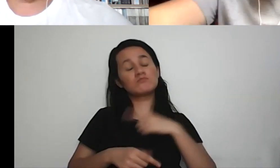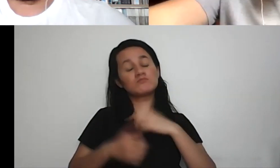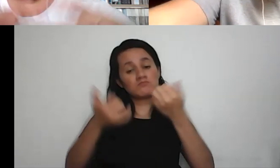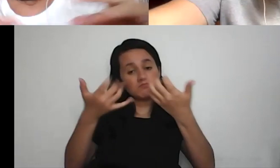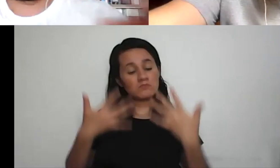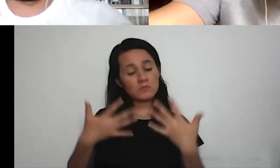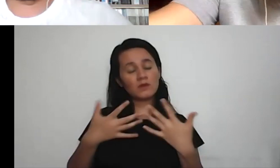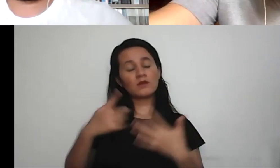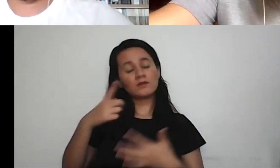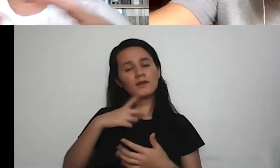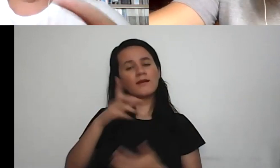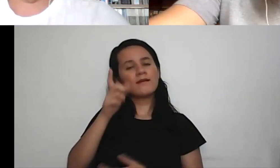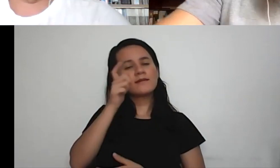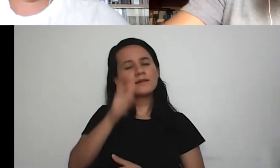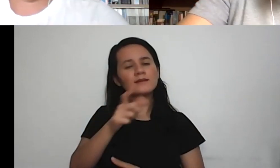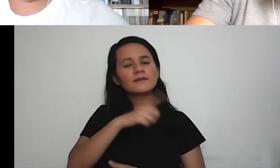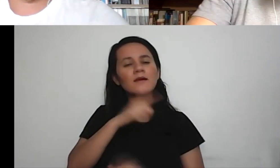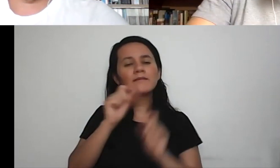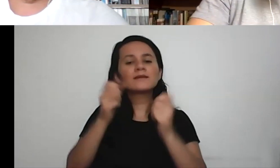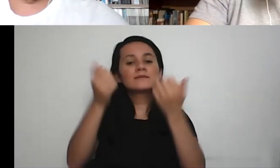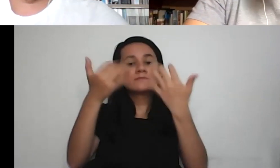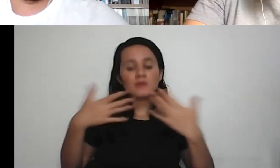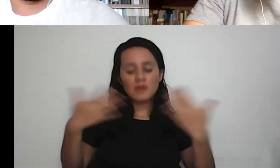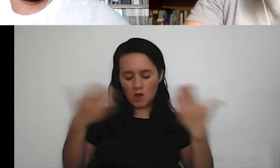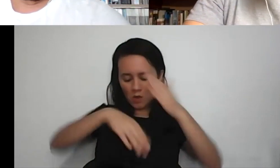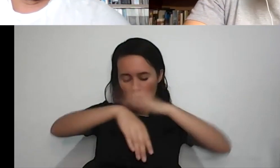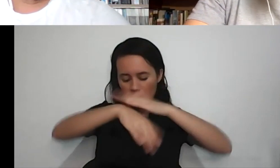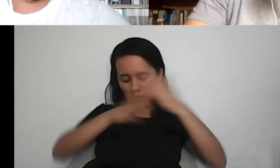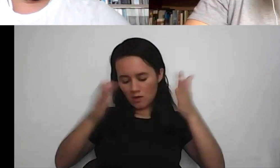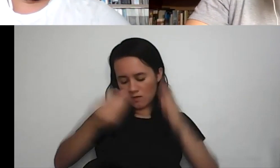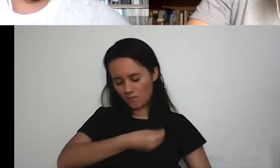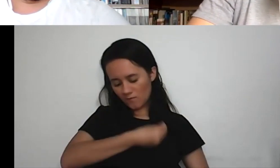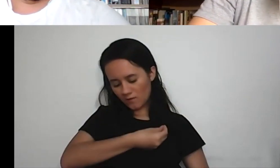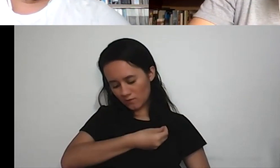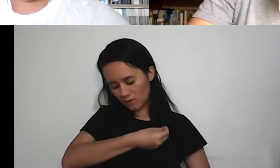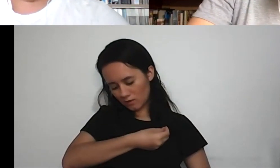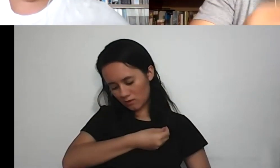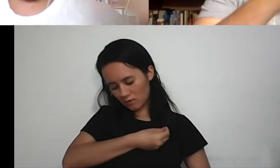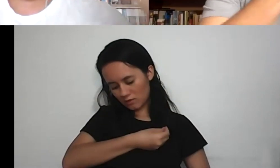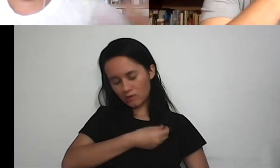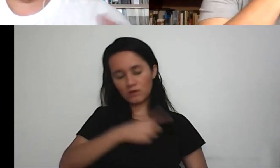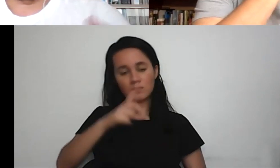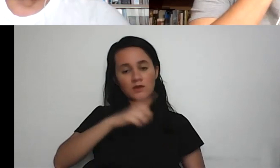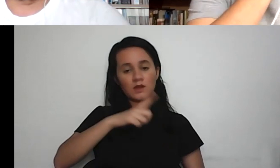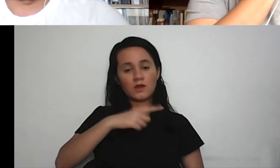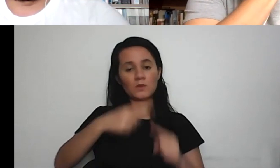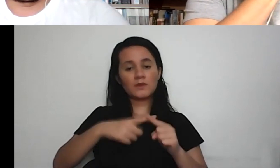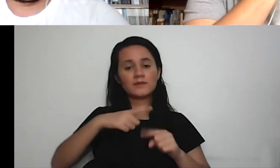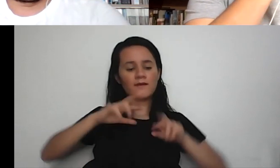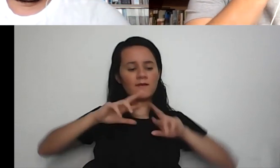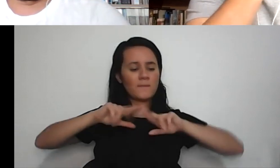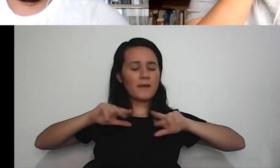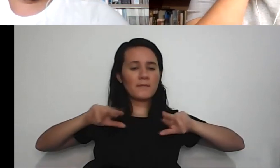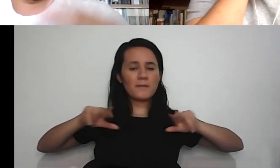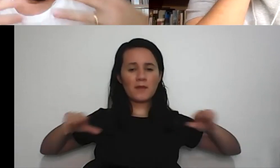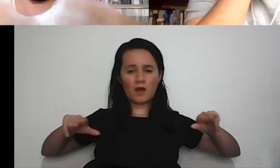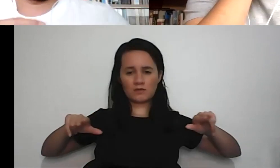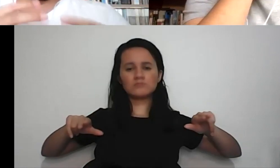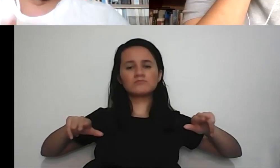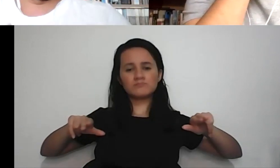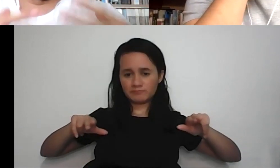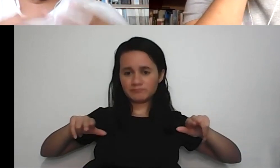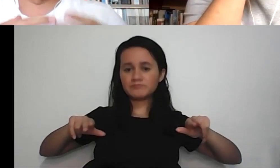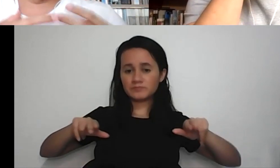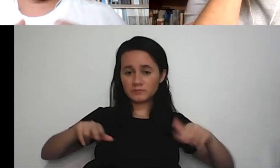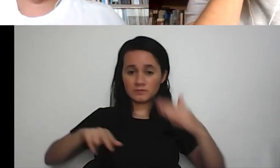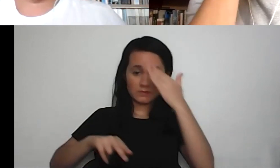que explica um pouco, né, desse momento que a gente está vivendo, né? Porque tem vários caminhos, né? Se alguém vier,